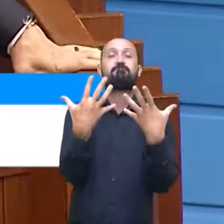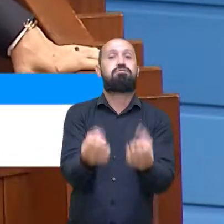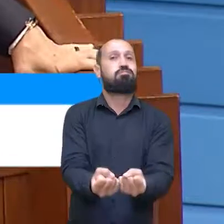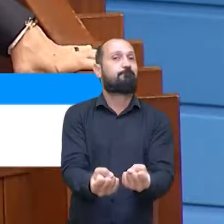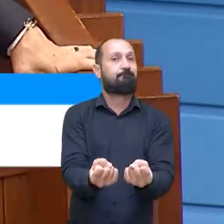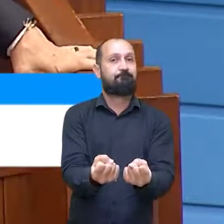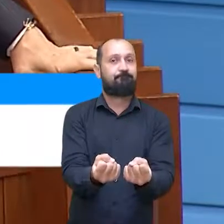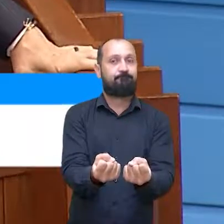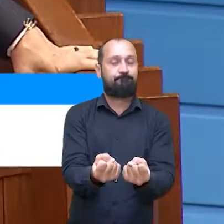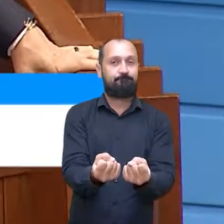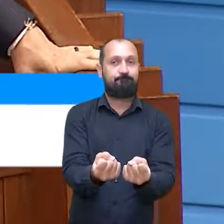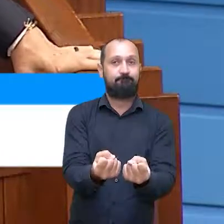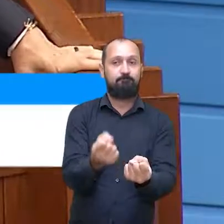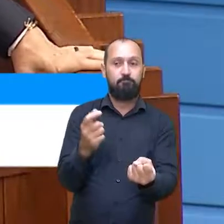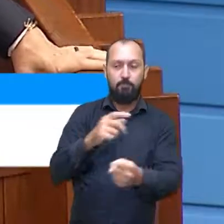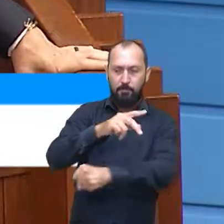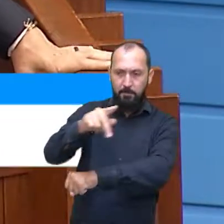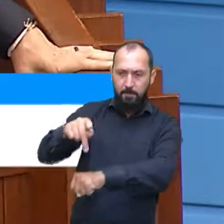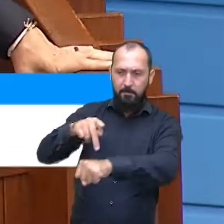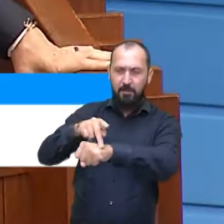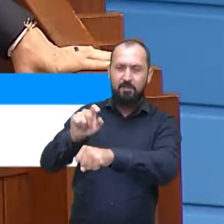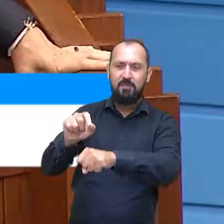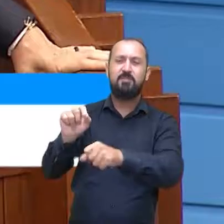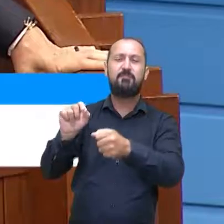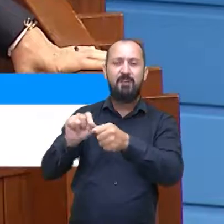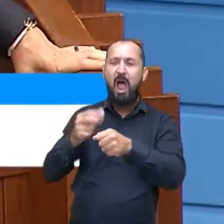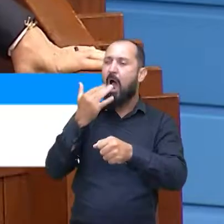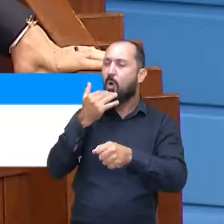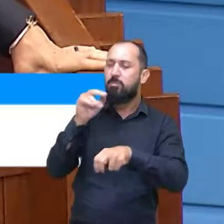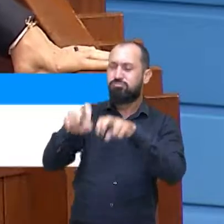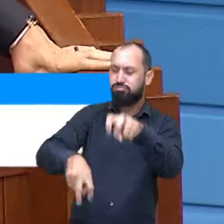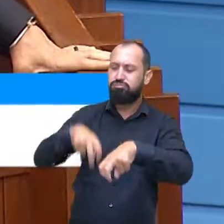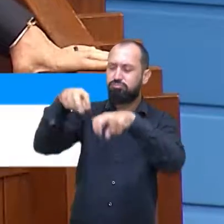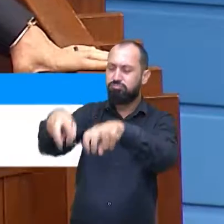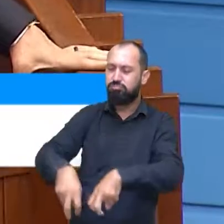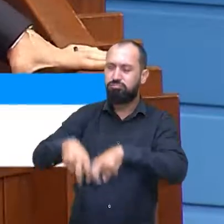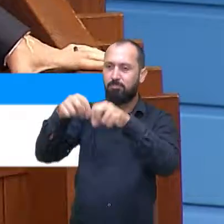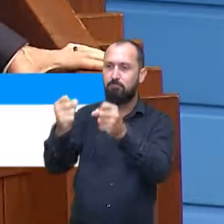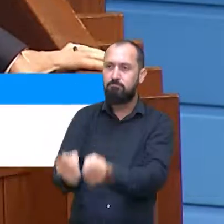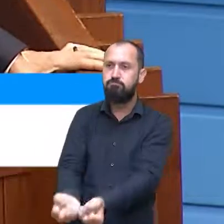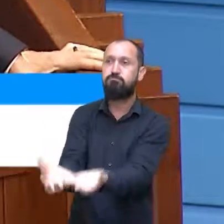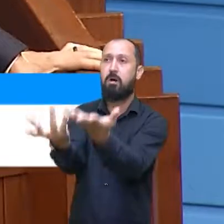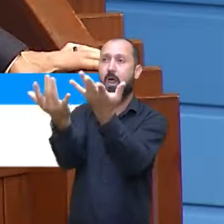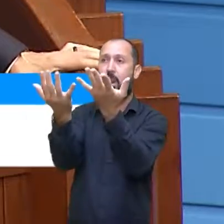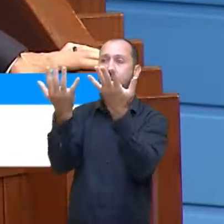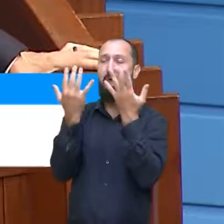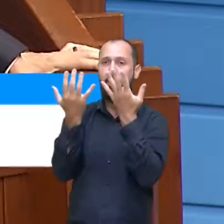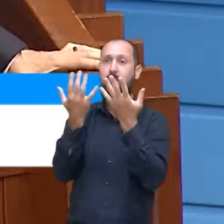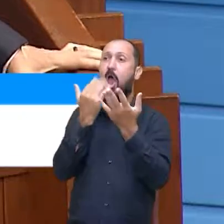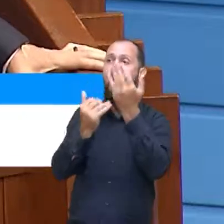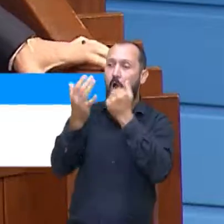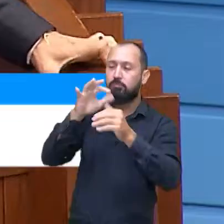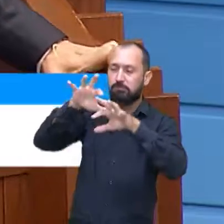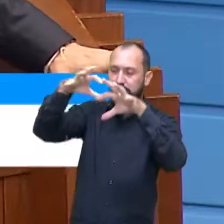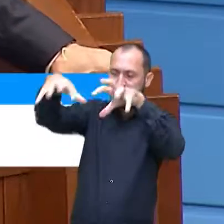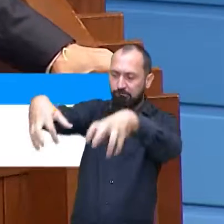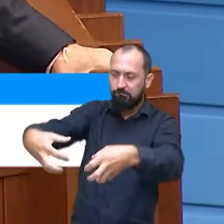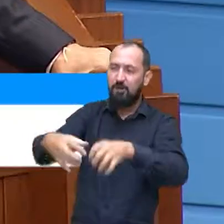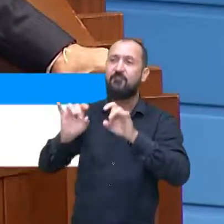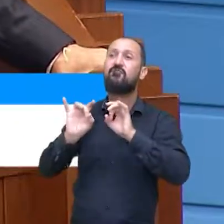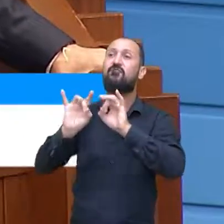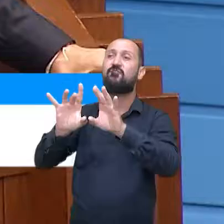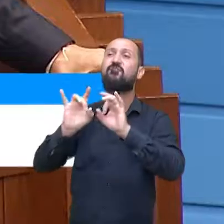não podemos mais aceitar para o nosso país, um produtor de alimentos, um exportador, né,